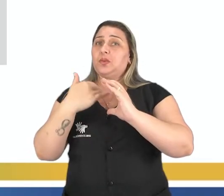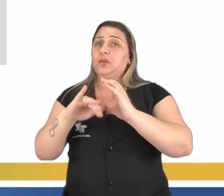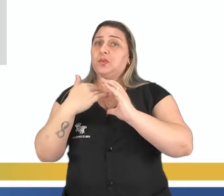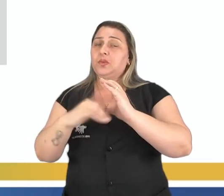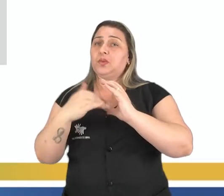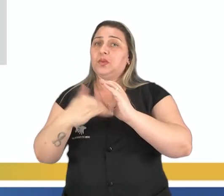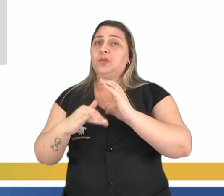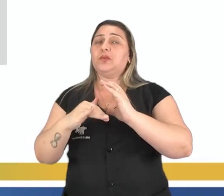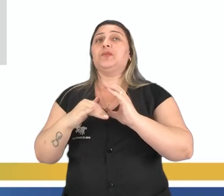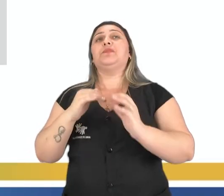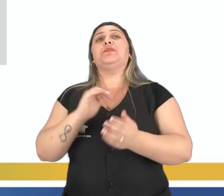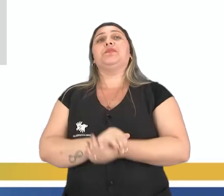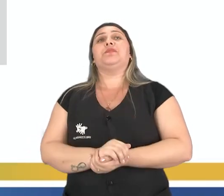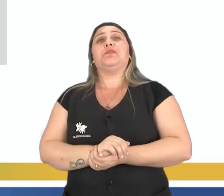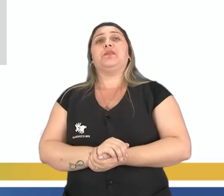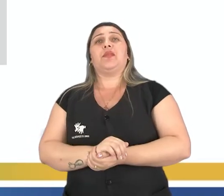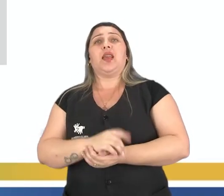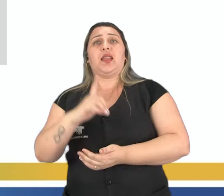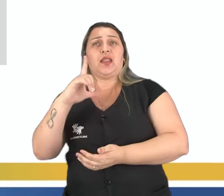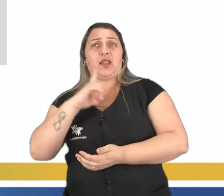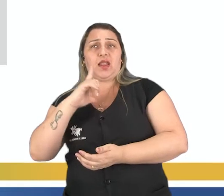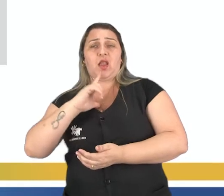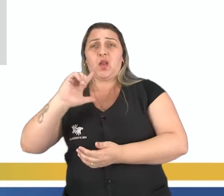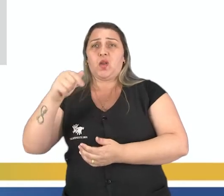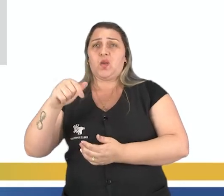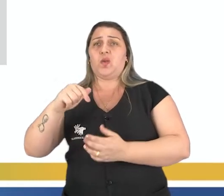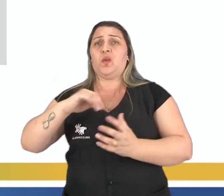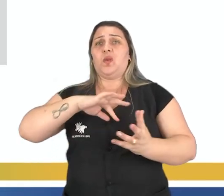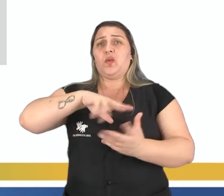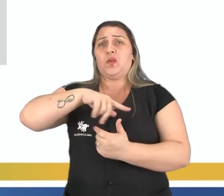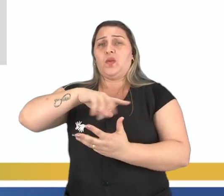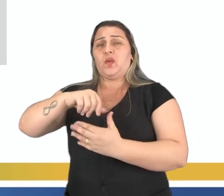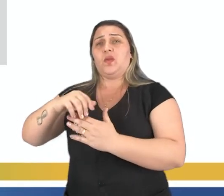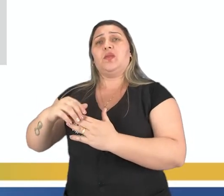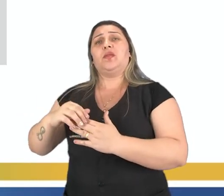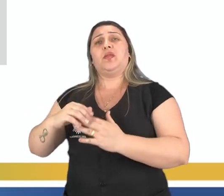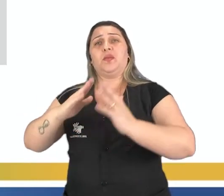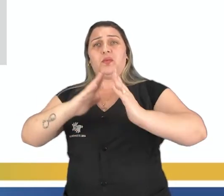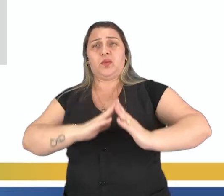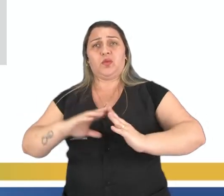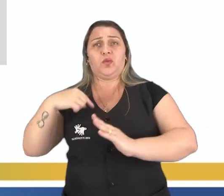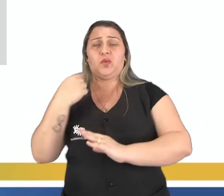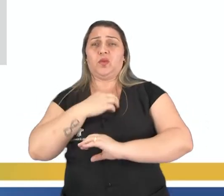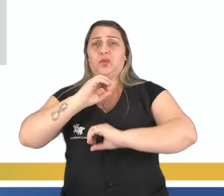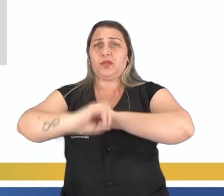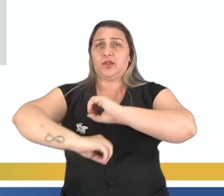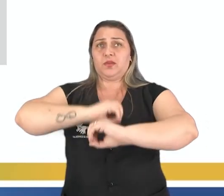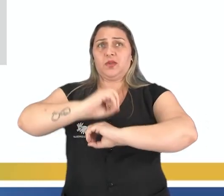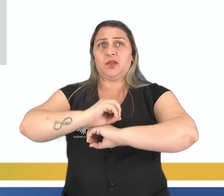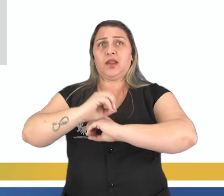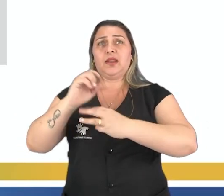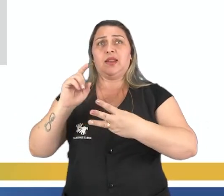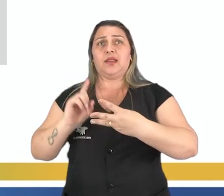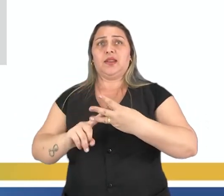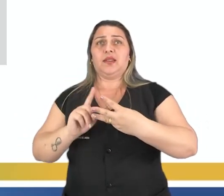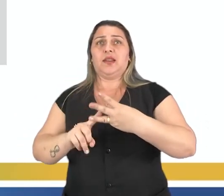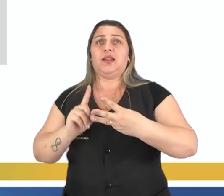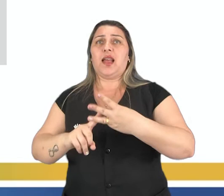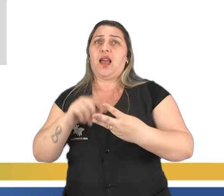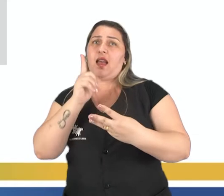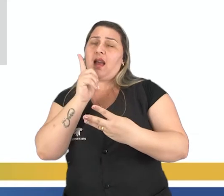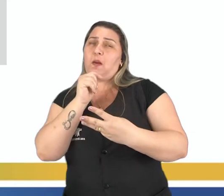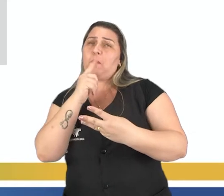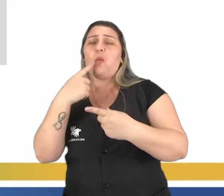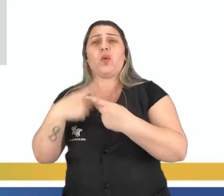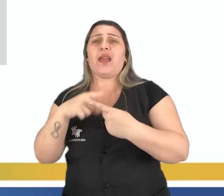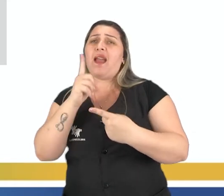Segunda questão: existem outros planetas na zona habitável do nosso sistema solar? Terceira questão: